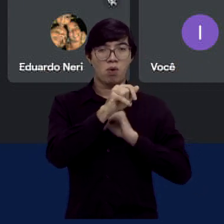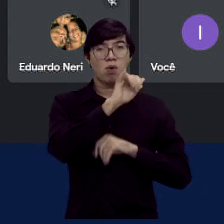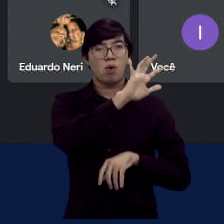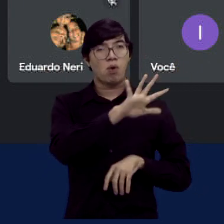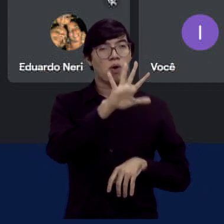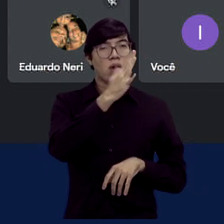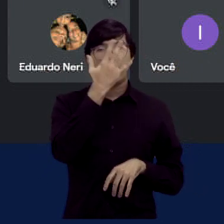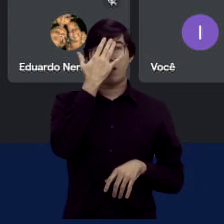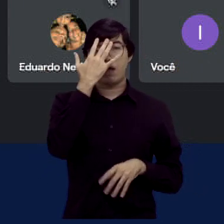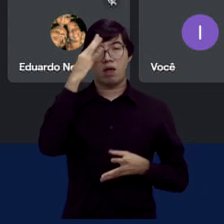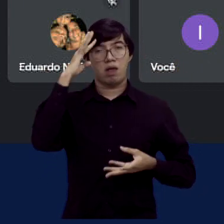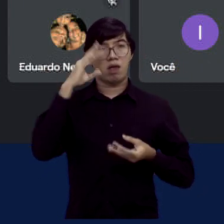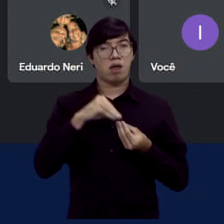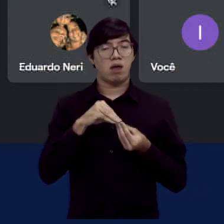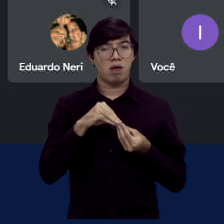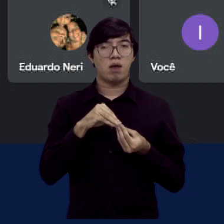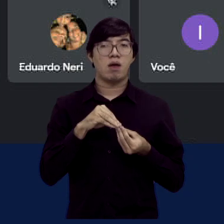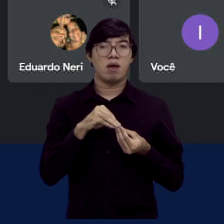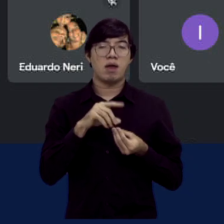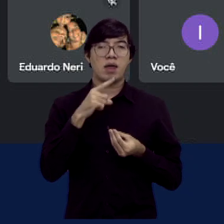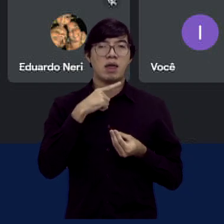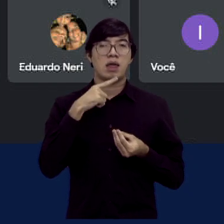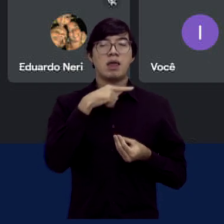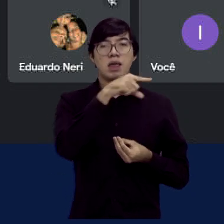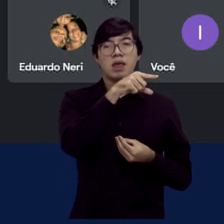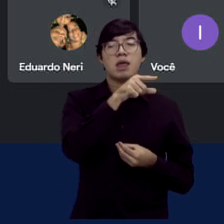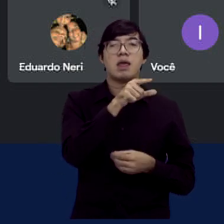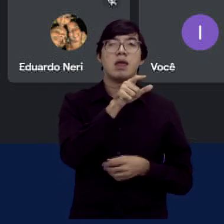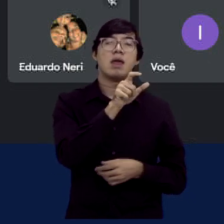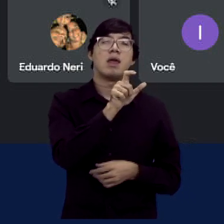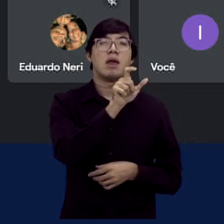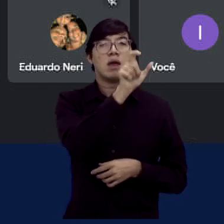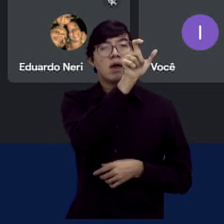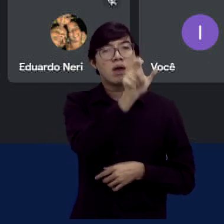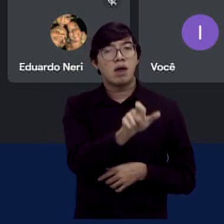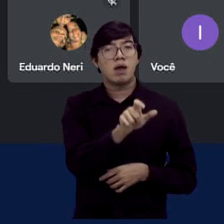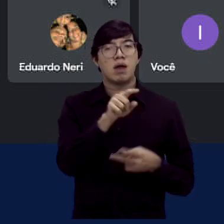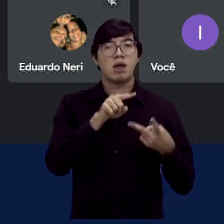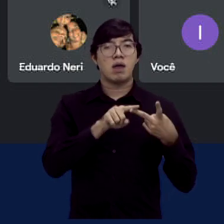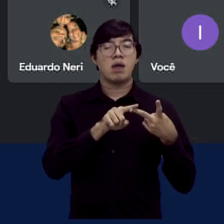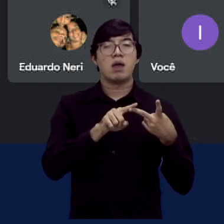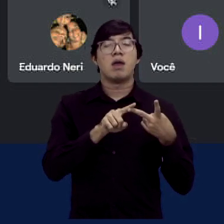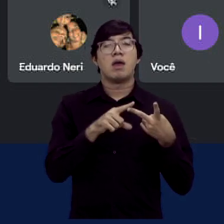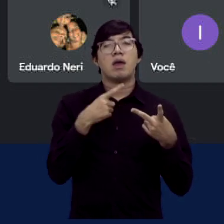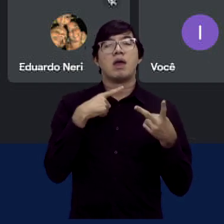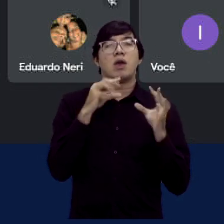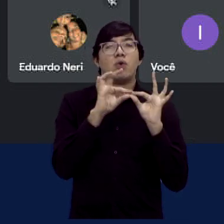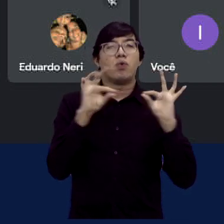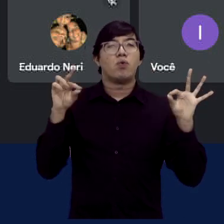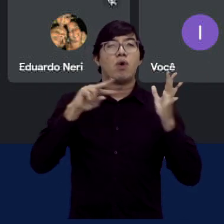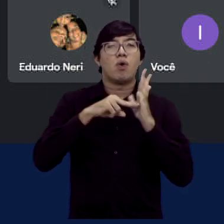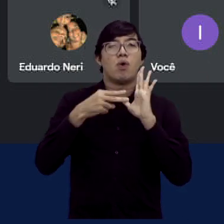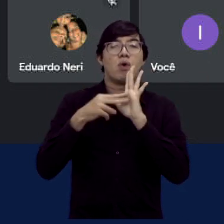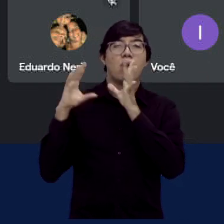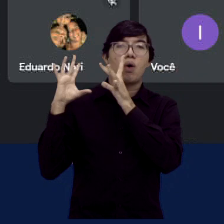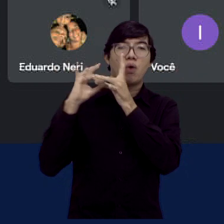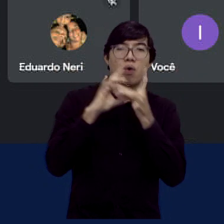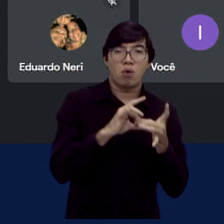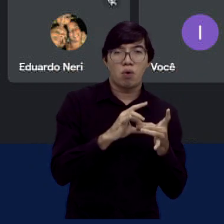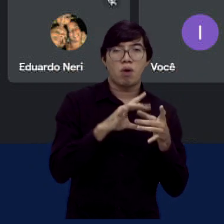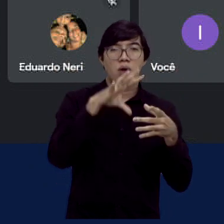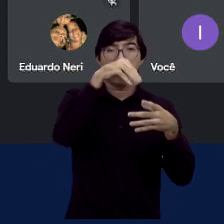Ele possui um sujeito e um predicado. Um sujeito, uma oração e um predicado. Eu acho fantástico quando ele diz